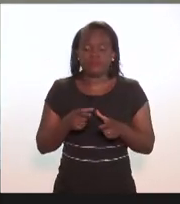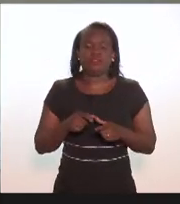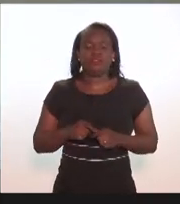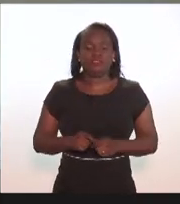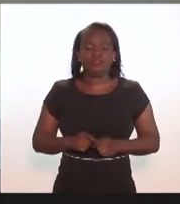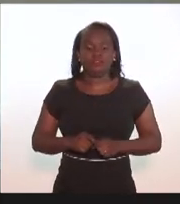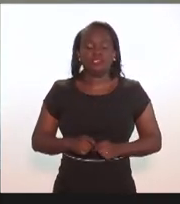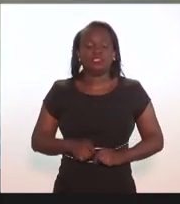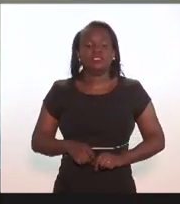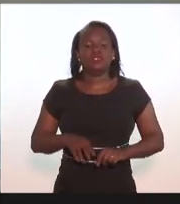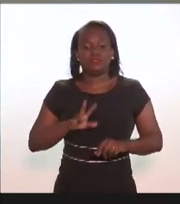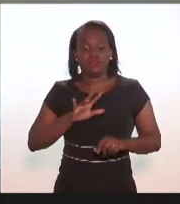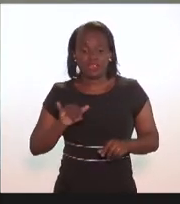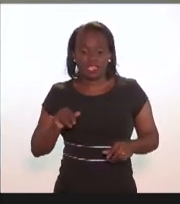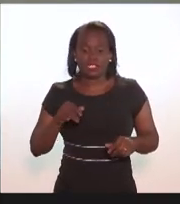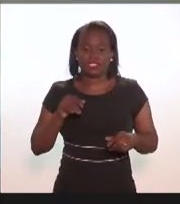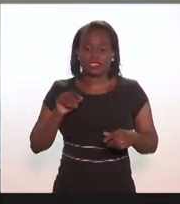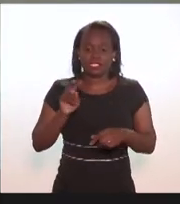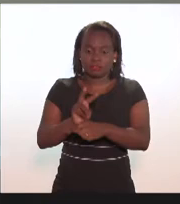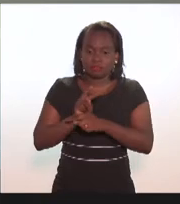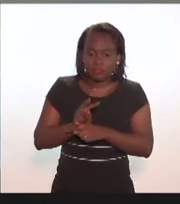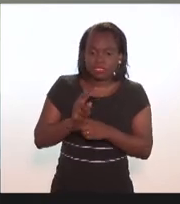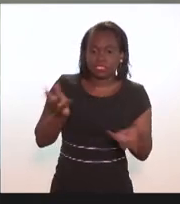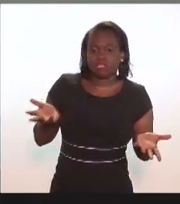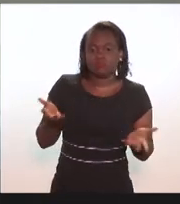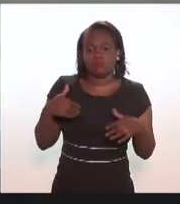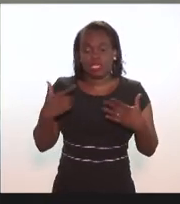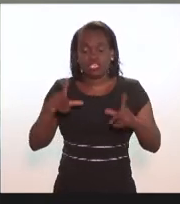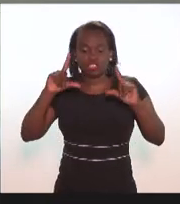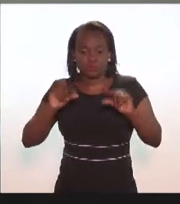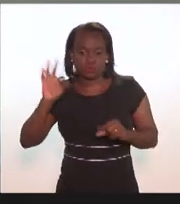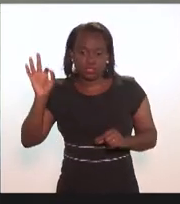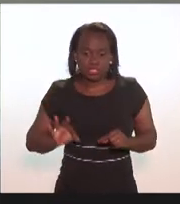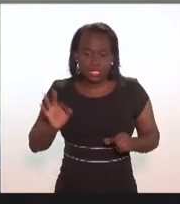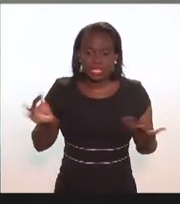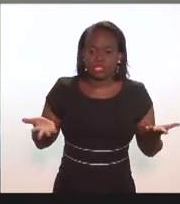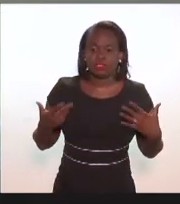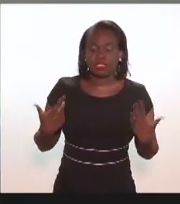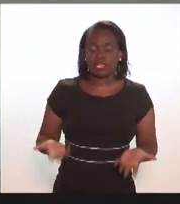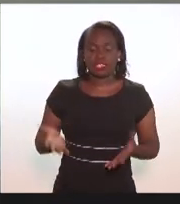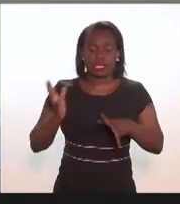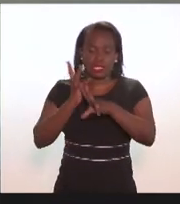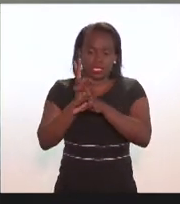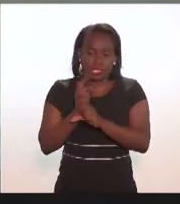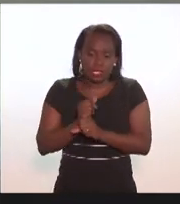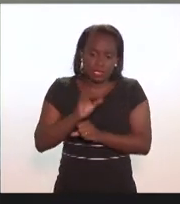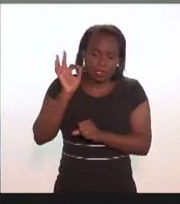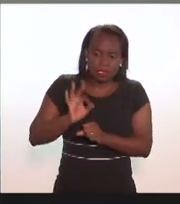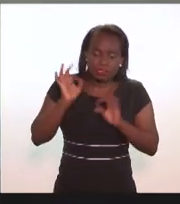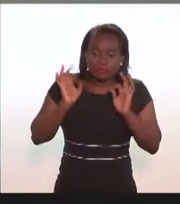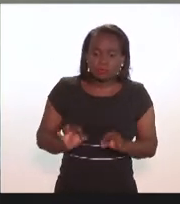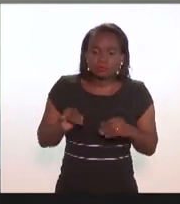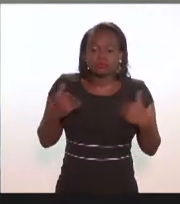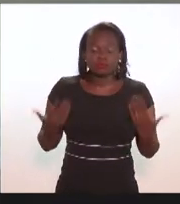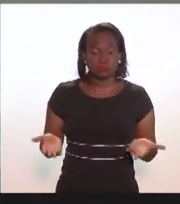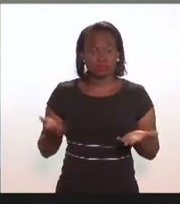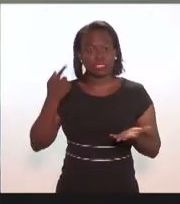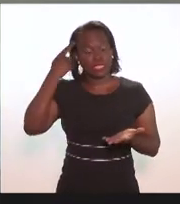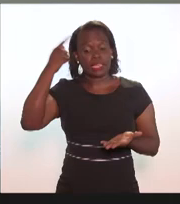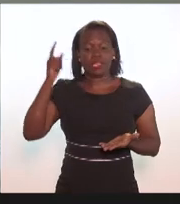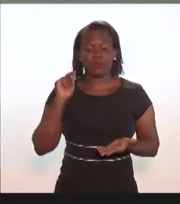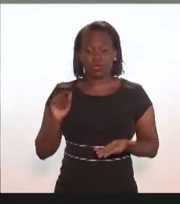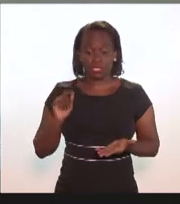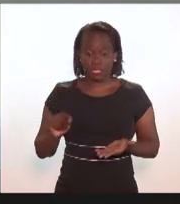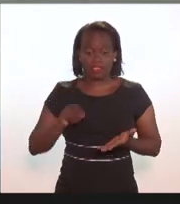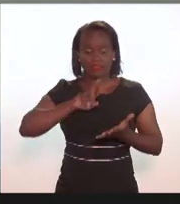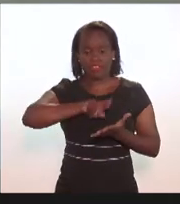fórmulas. Vai ser por crédito presumido? Vai ser por redução da alíquota? Vai ser por cálculo de alíquota efetiva? Então, a ideia é que,